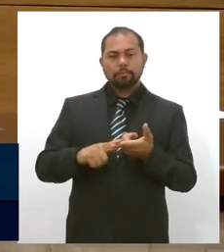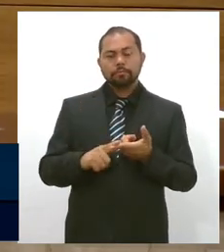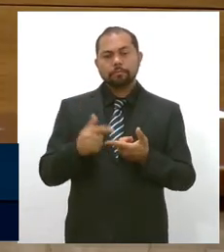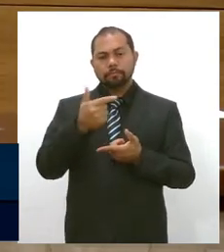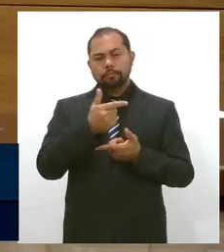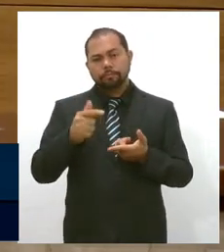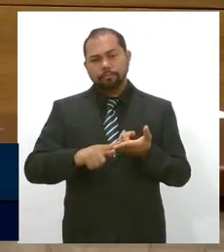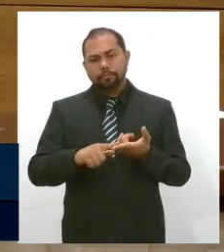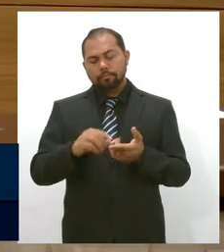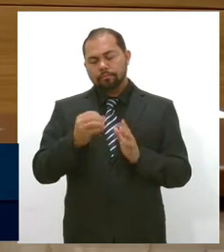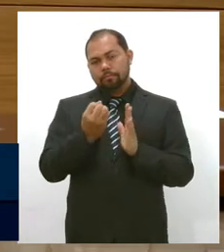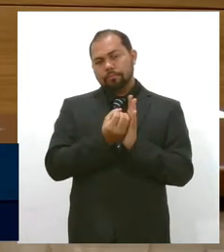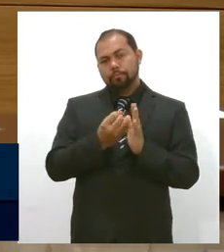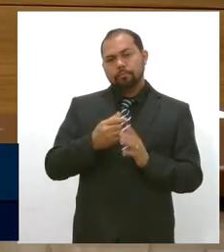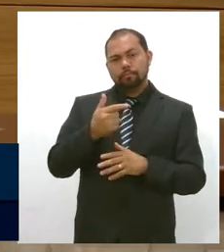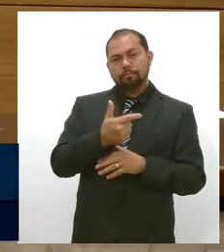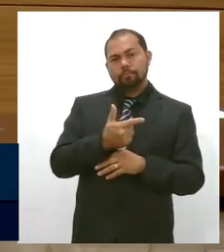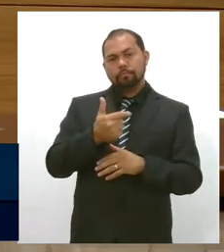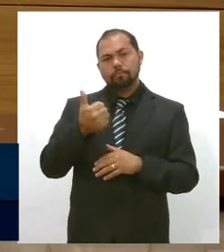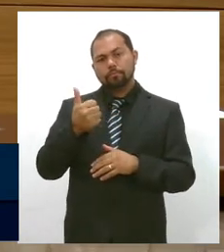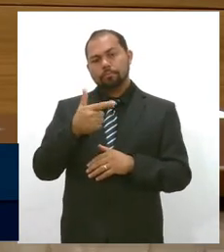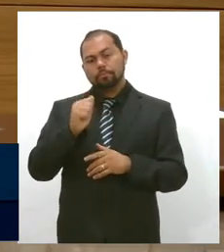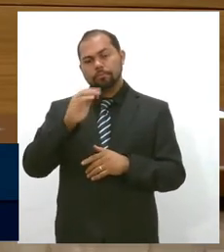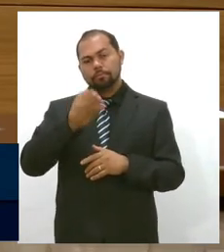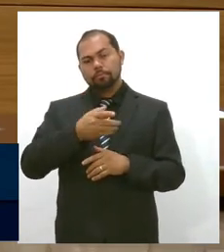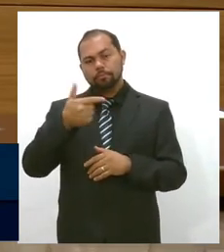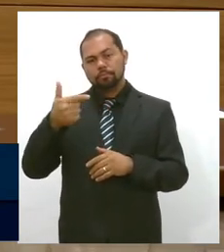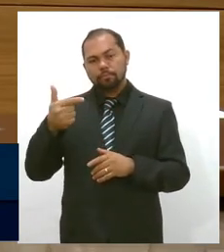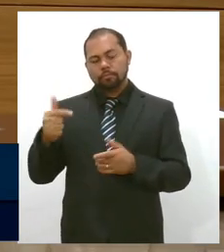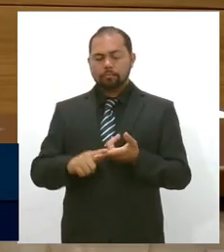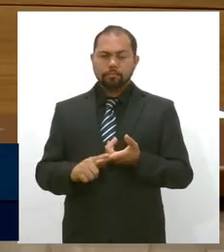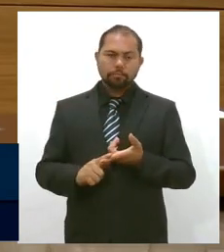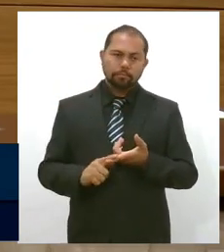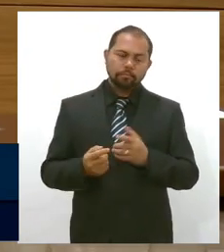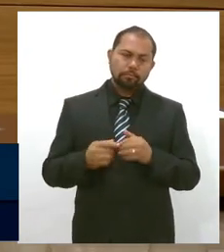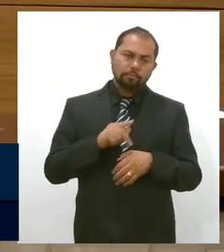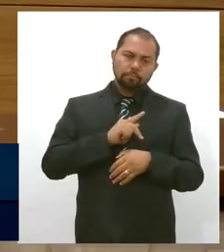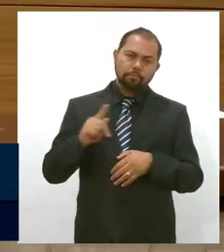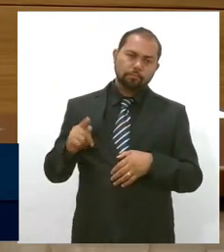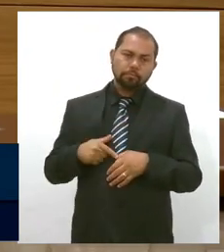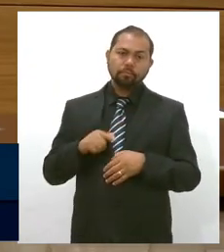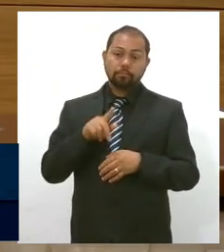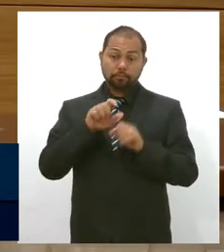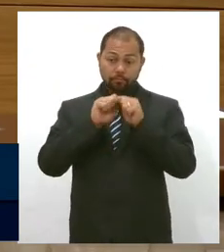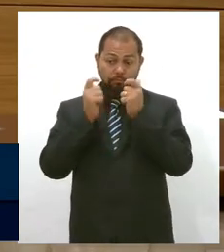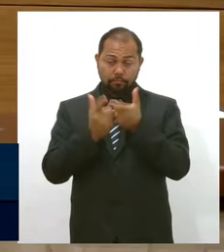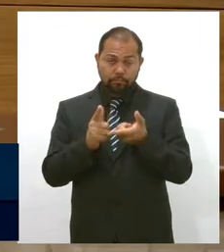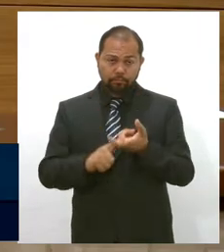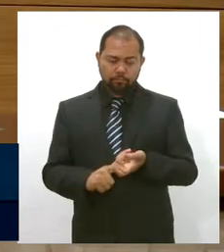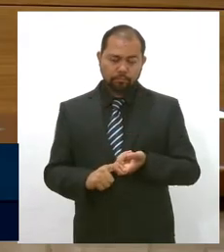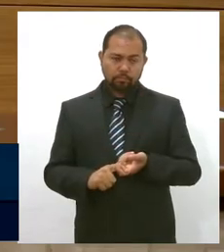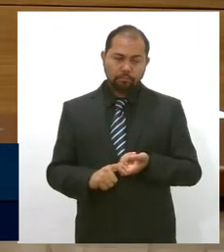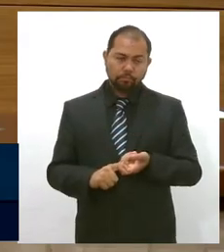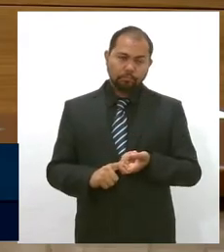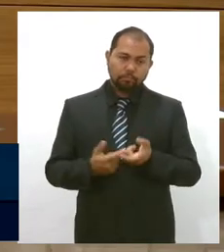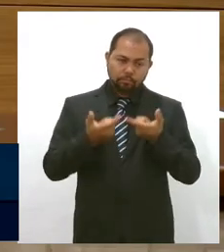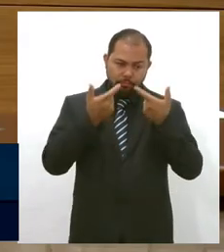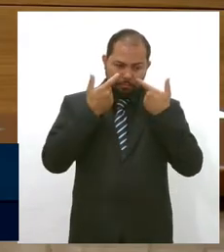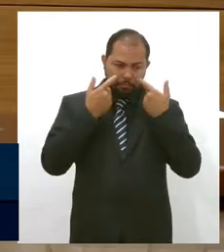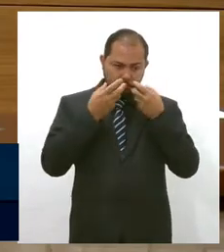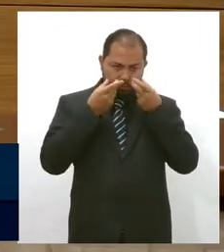1202/2022. Ao excelentíssimo senhor presidente da Assembleia Legislativa, Luciano Bispo, em atenção ao ofício